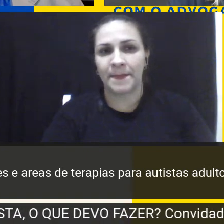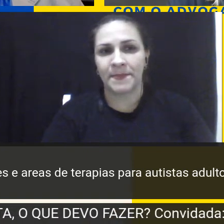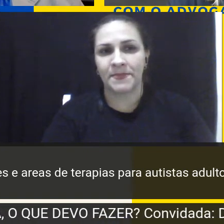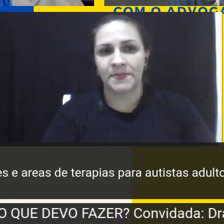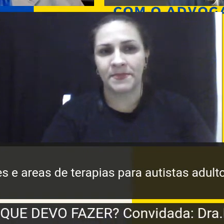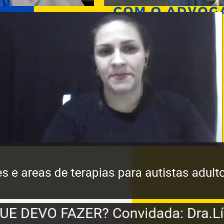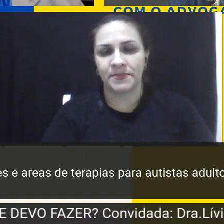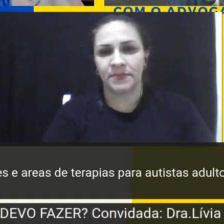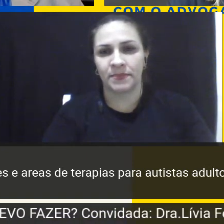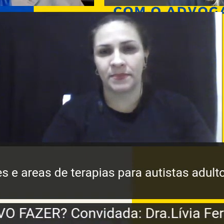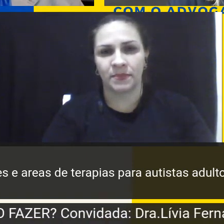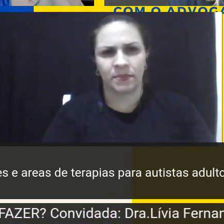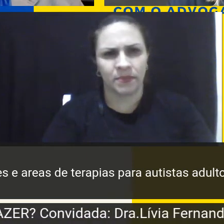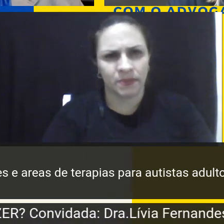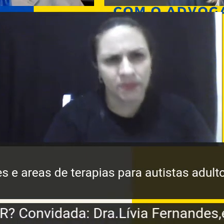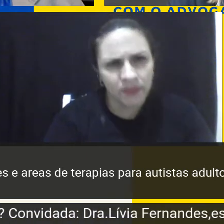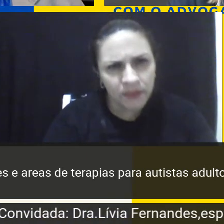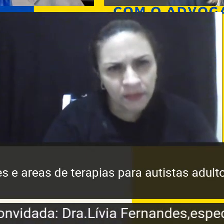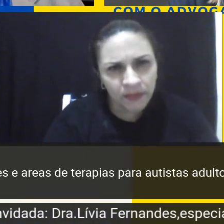quais